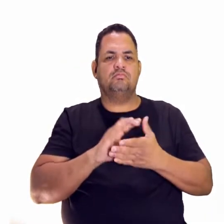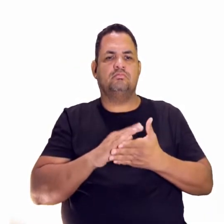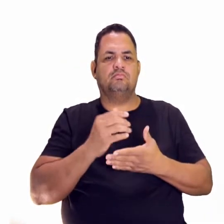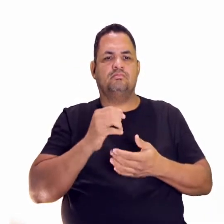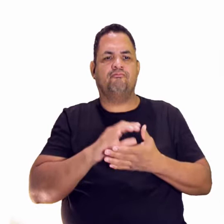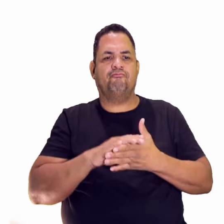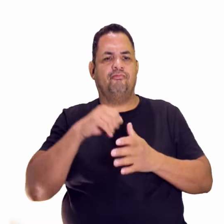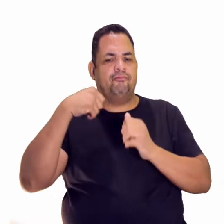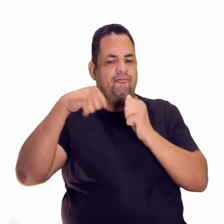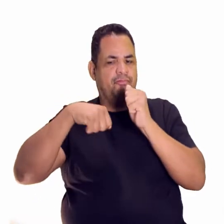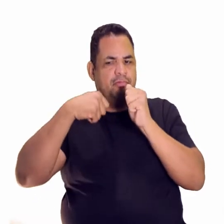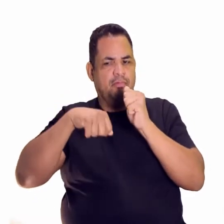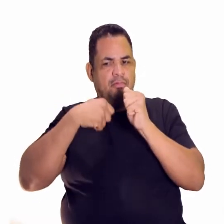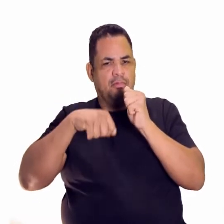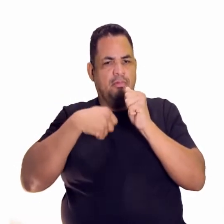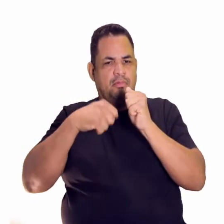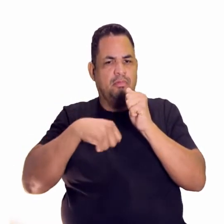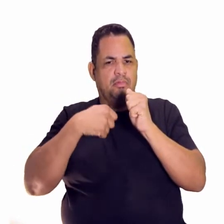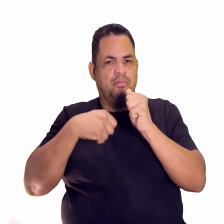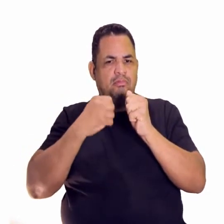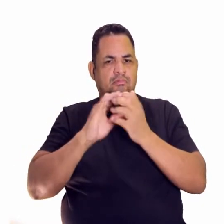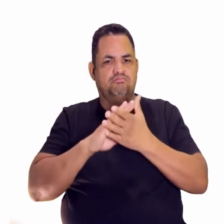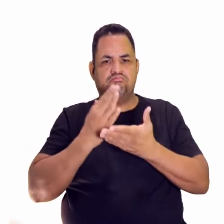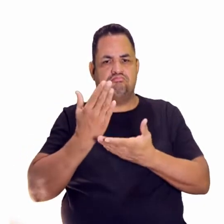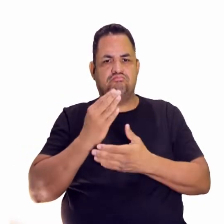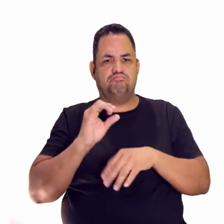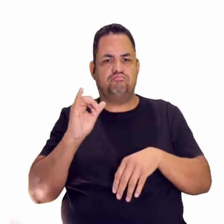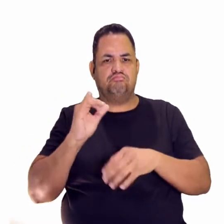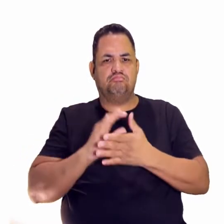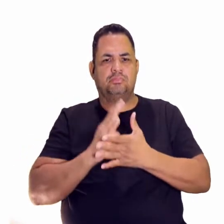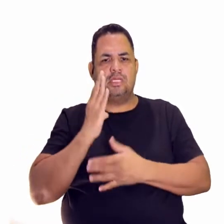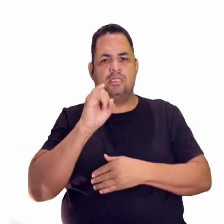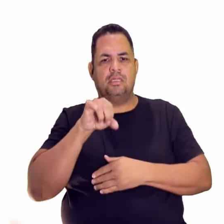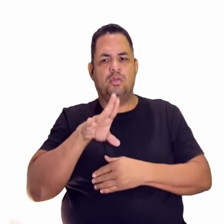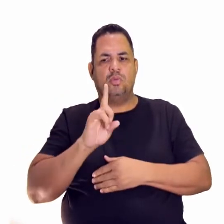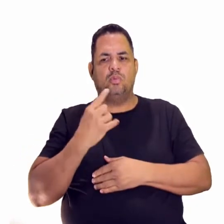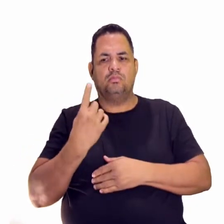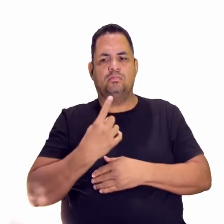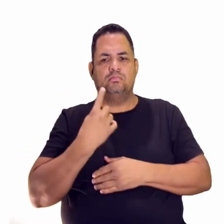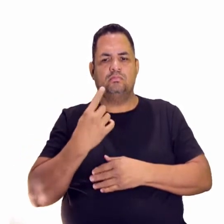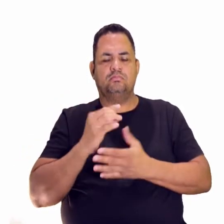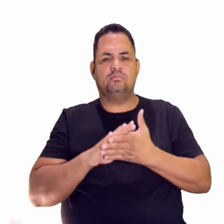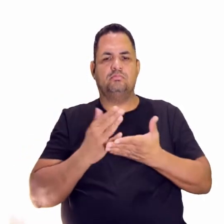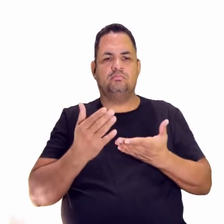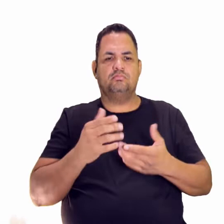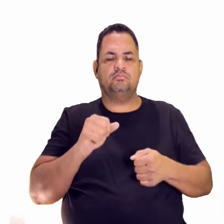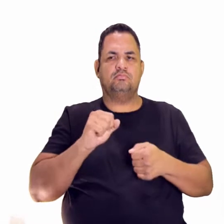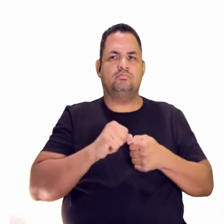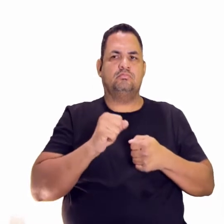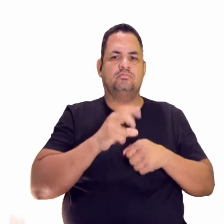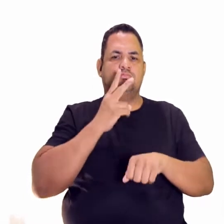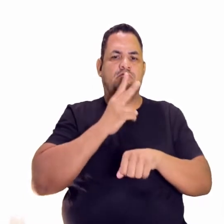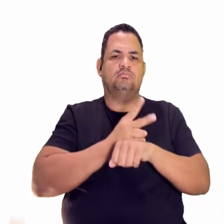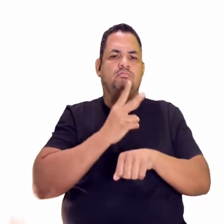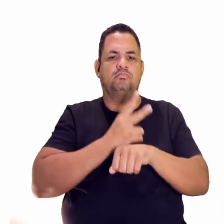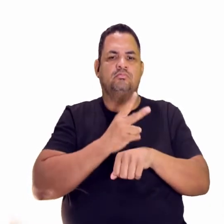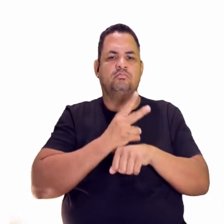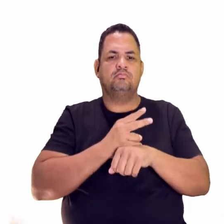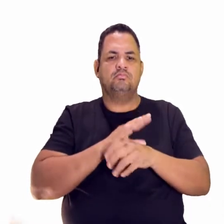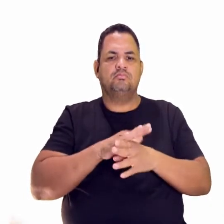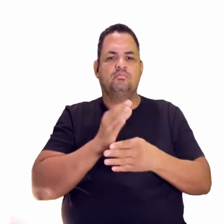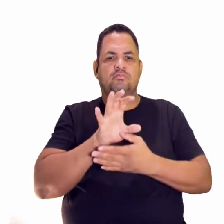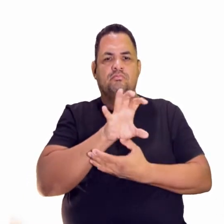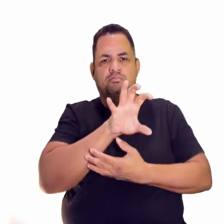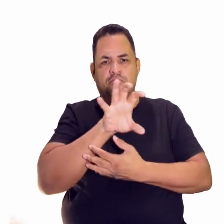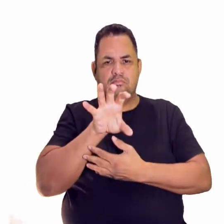ser gravações em fitas de canal único, como a produção de vídeo a ser